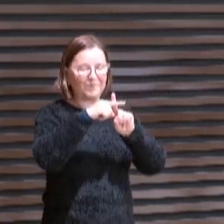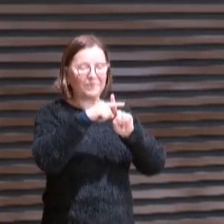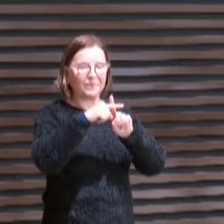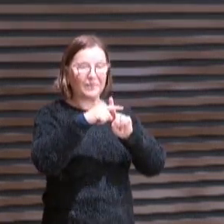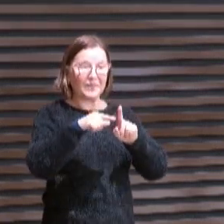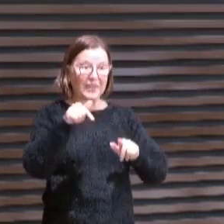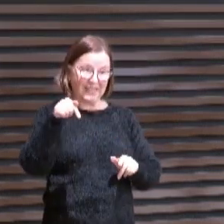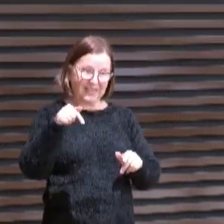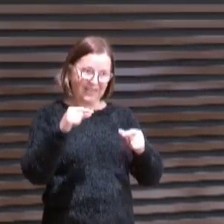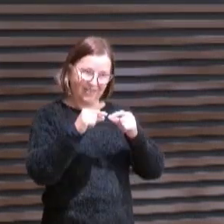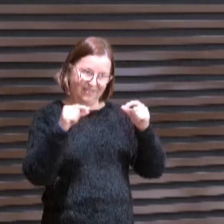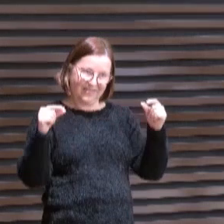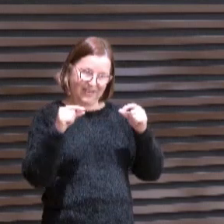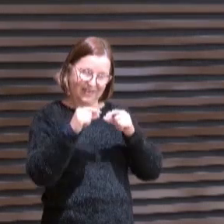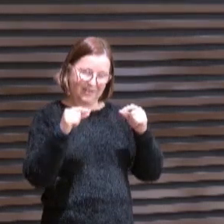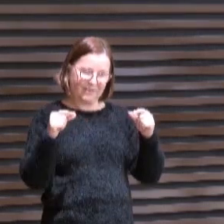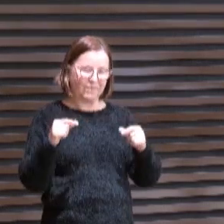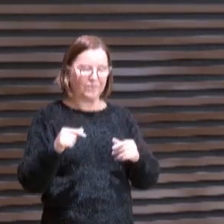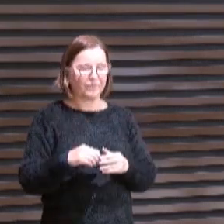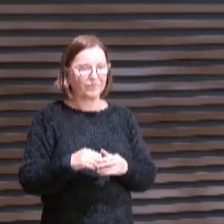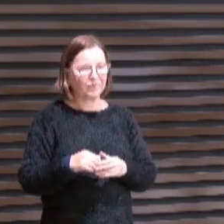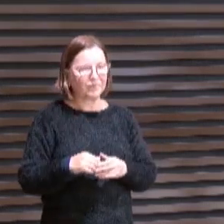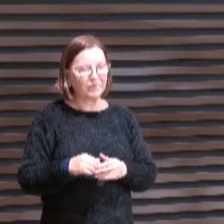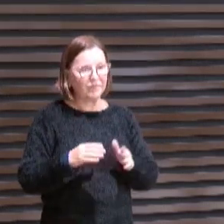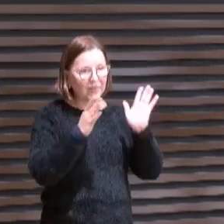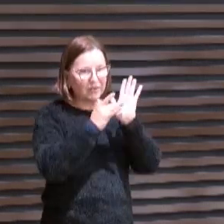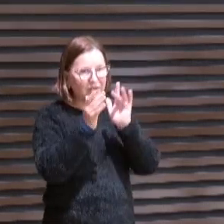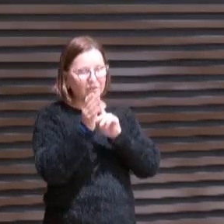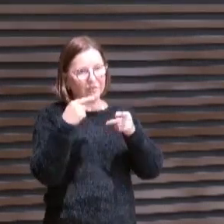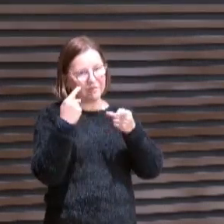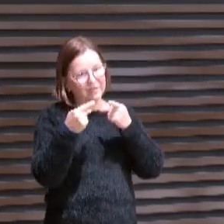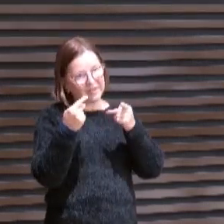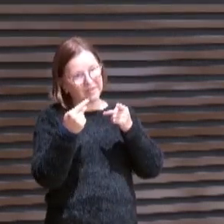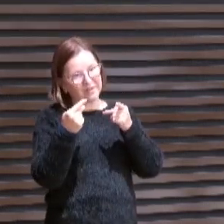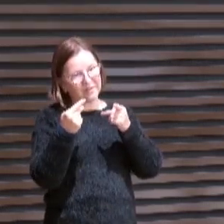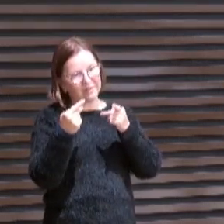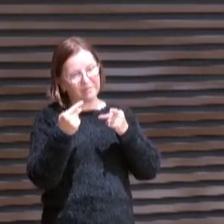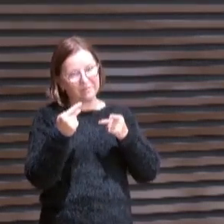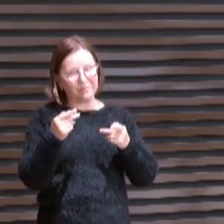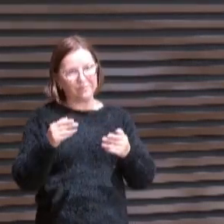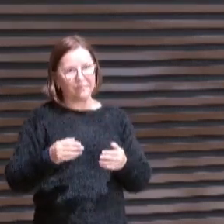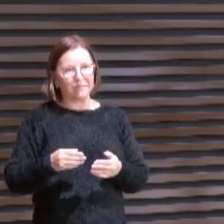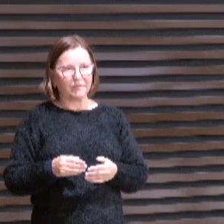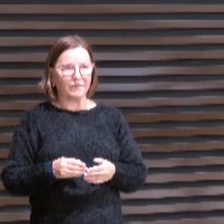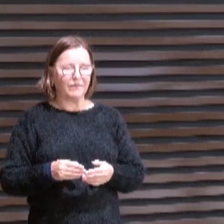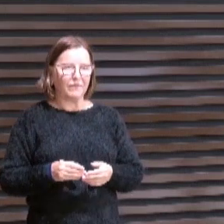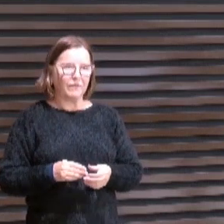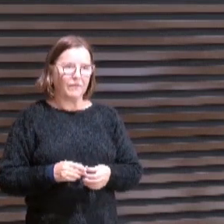7 palavras em que ora fala Jesus e ora fala Cristo.